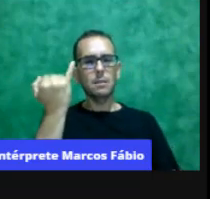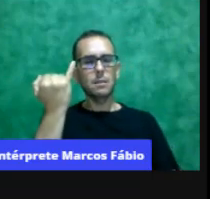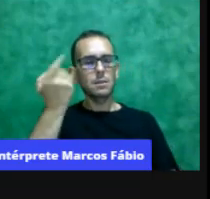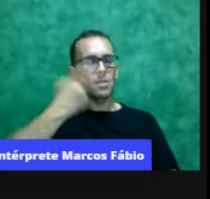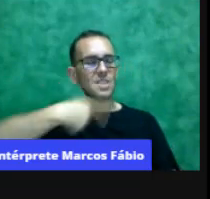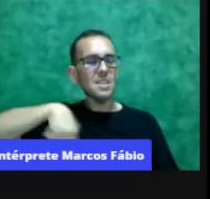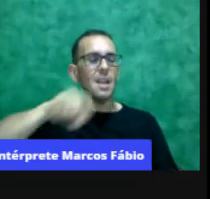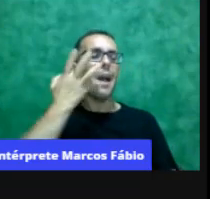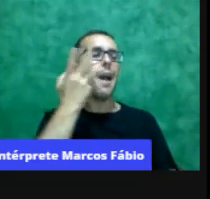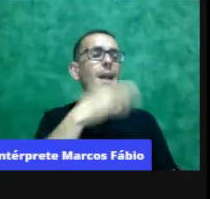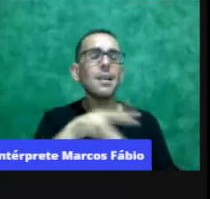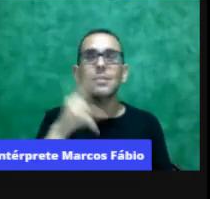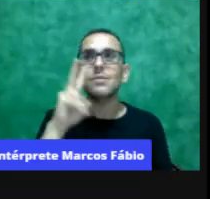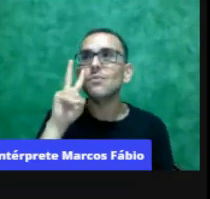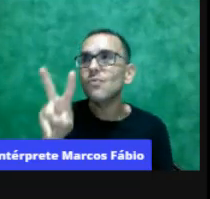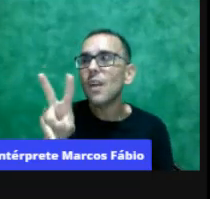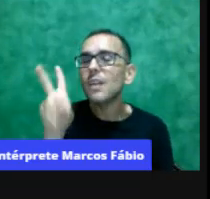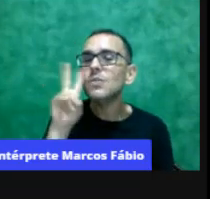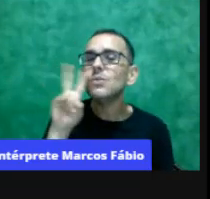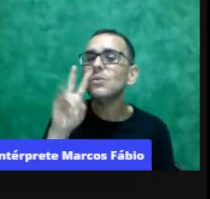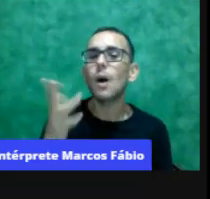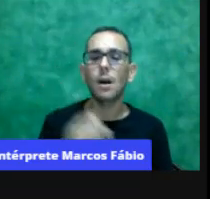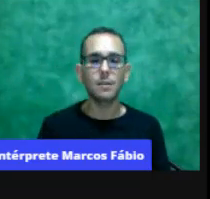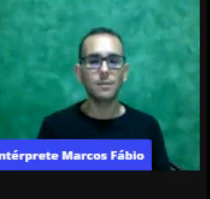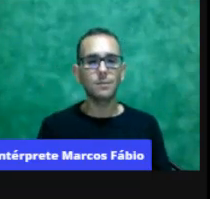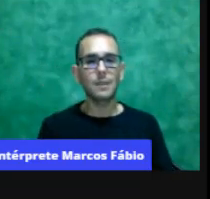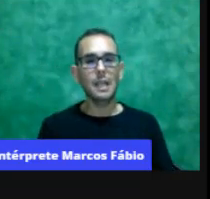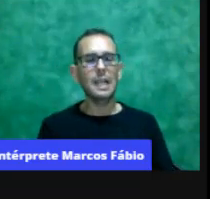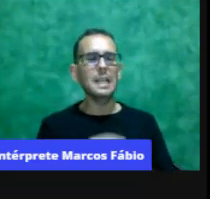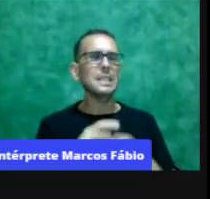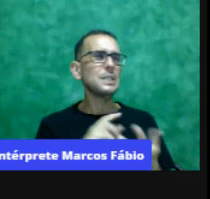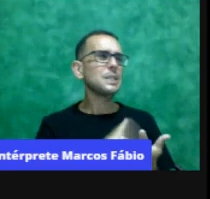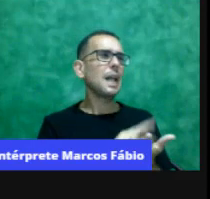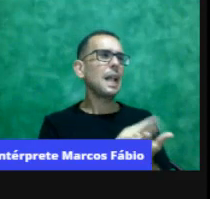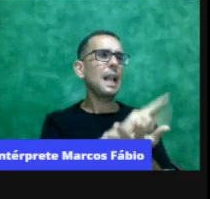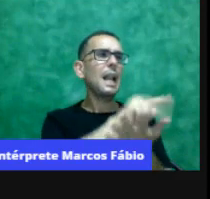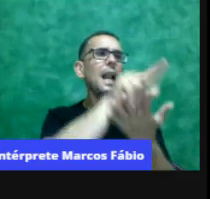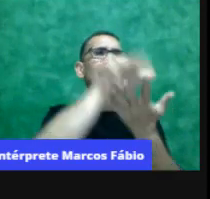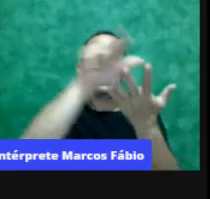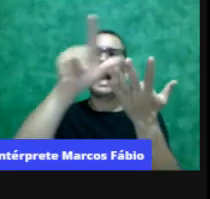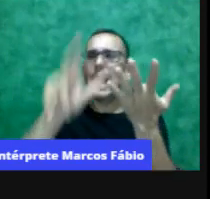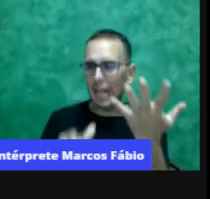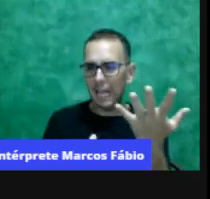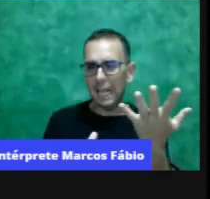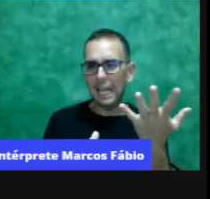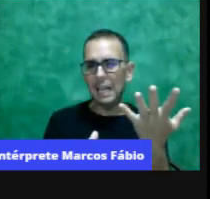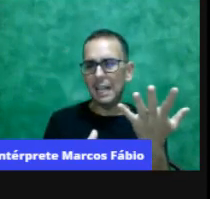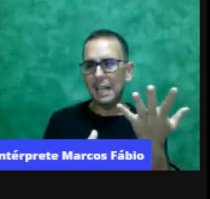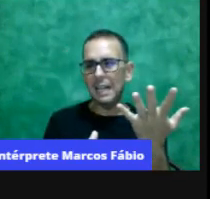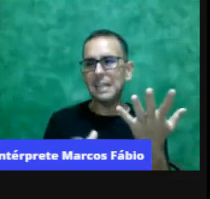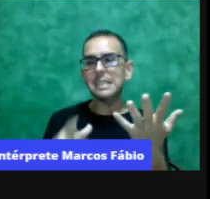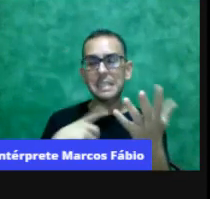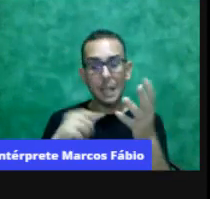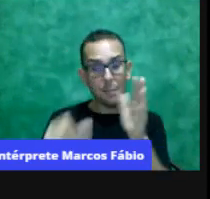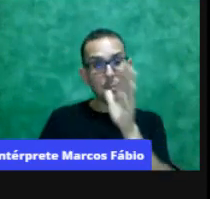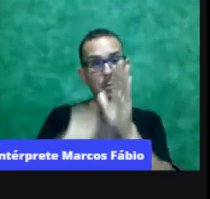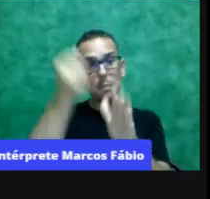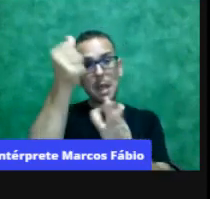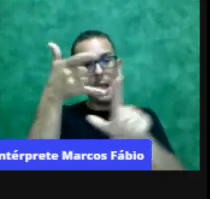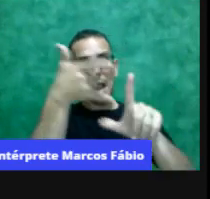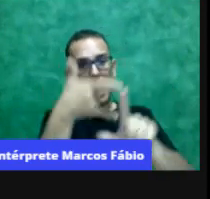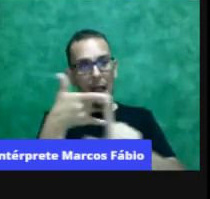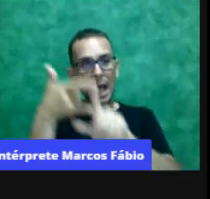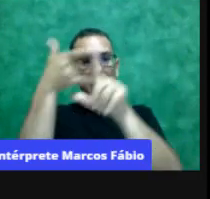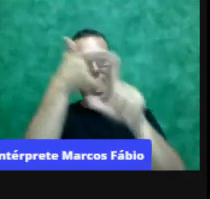histórias? Né? A Giovana falou, as meninas também, quem tiver visto, de repente, primeiro a live das outras,